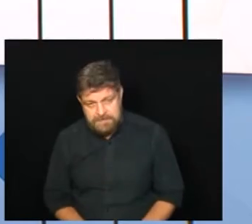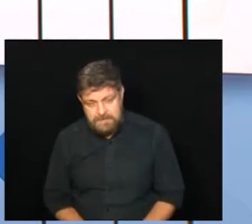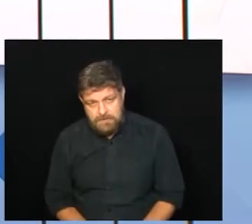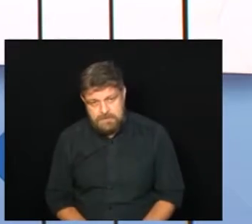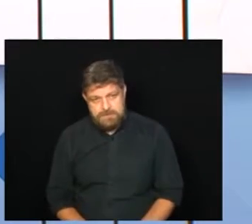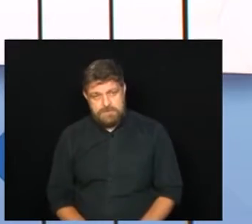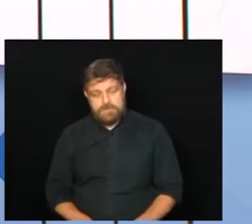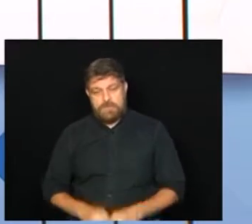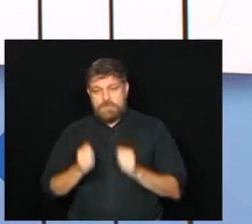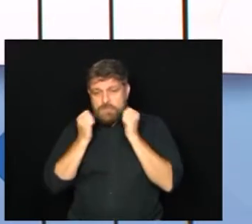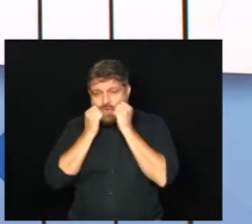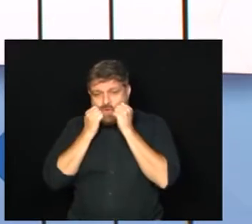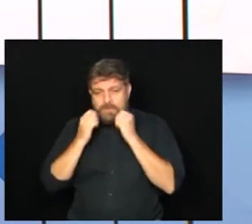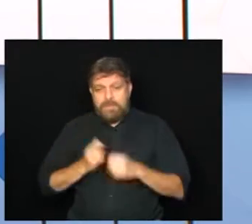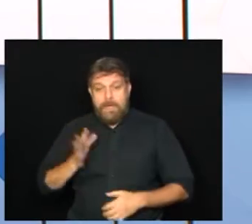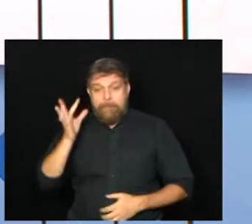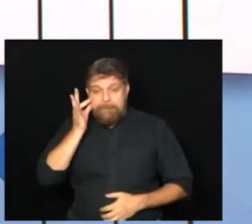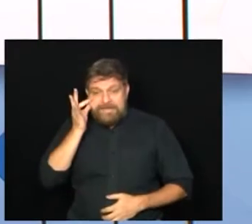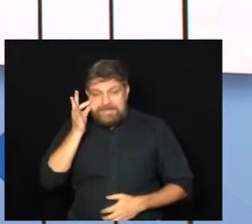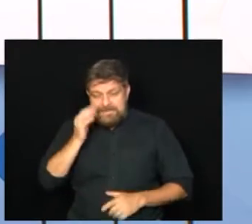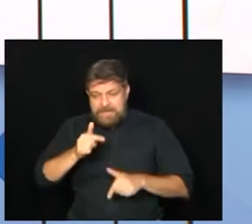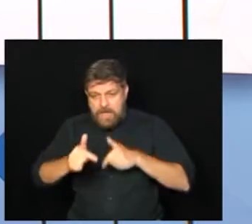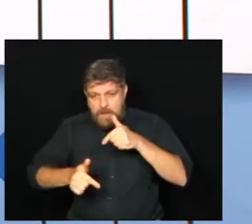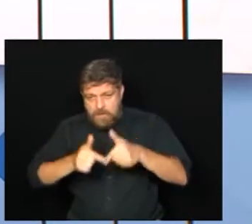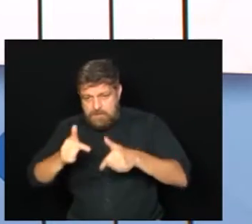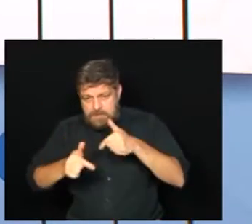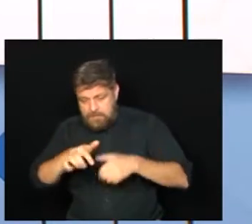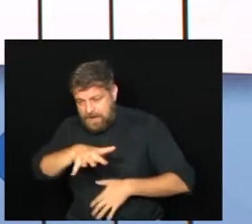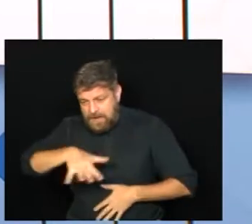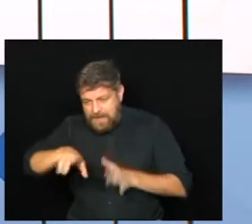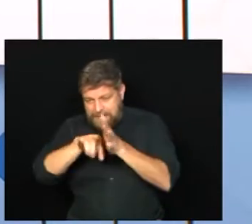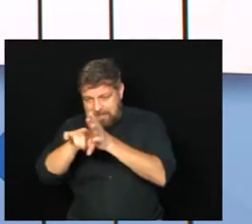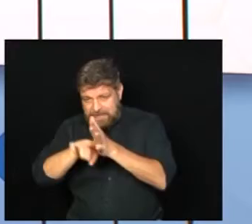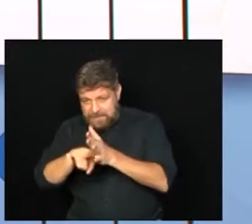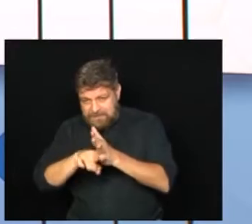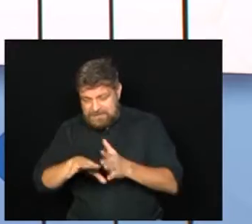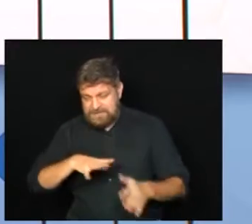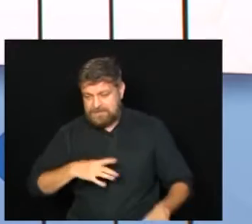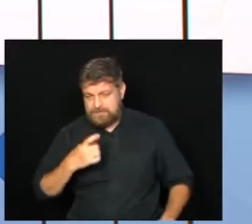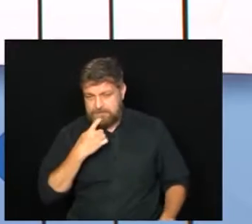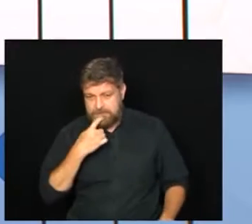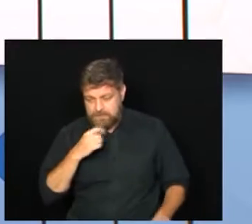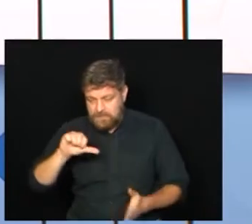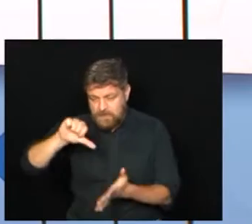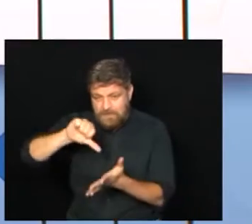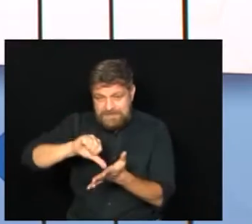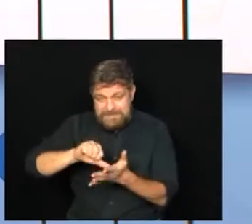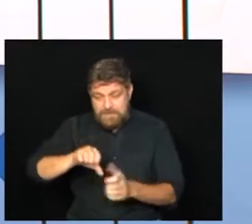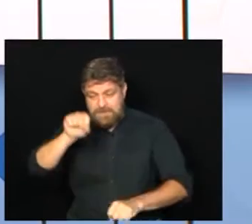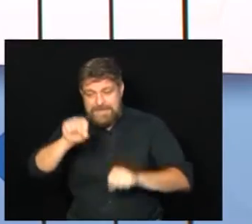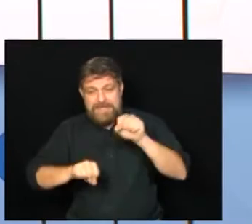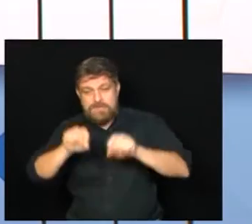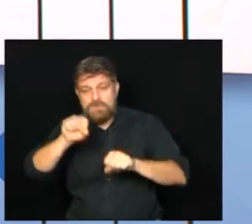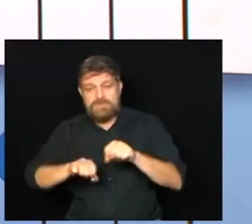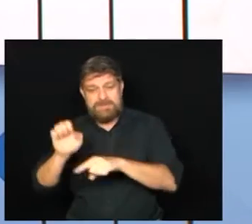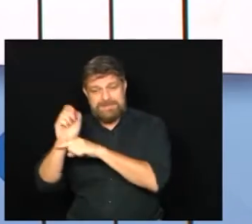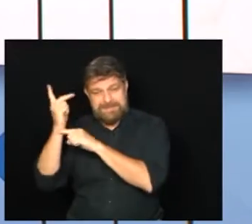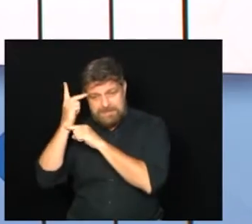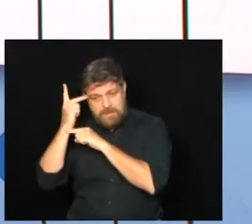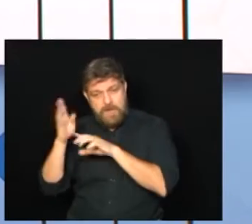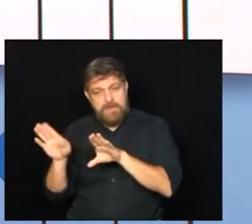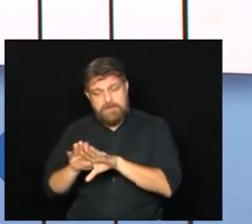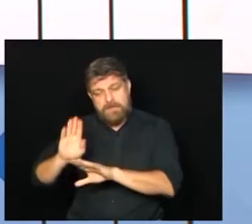das atividades presenciais, o CIESP Regional Campinas, do Centro das Indústrias do Estado de São Paulo, realizou